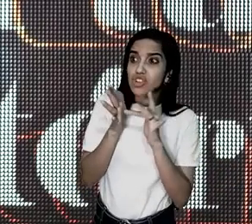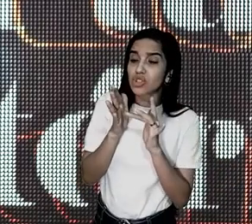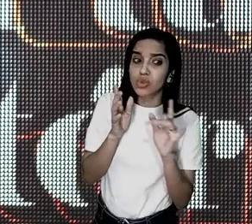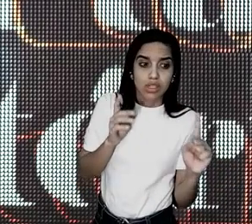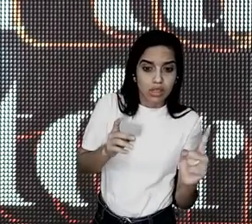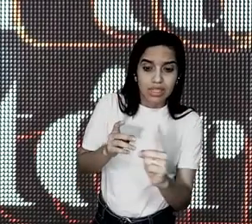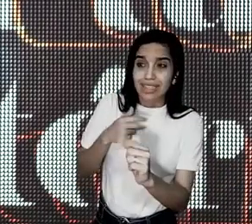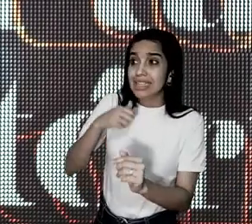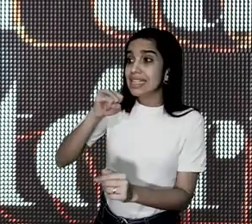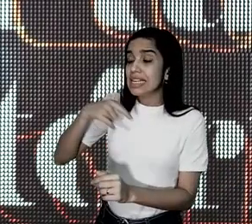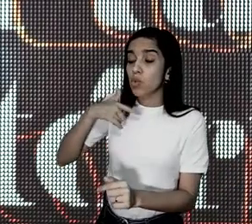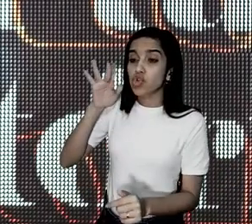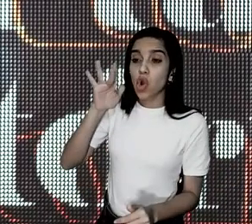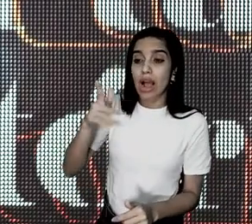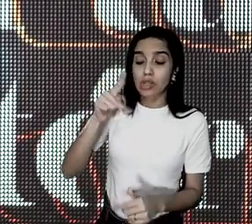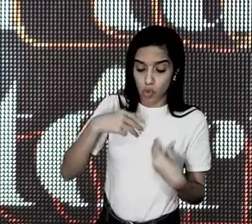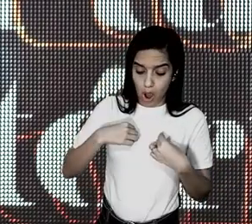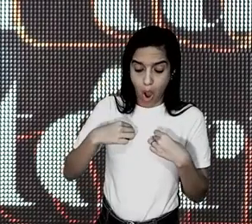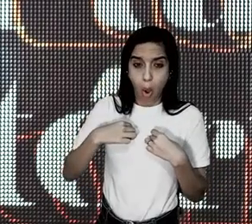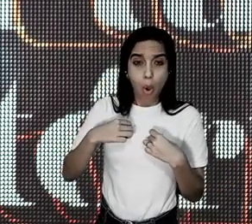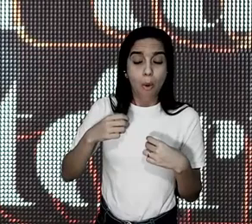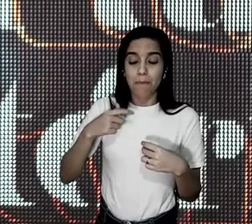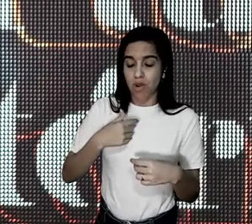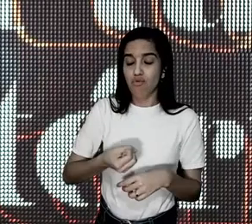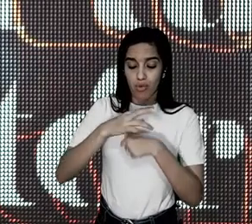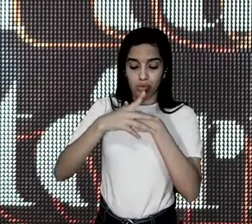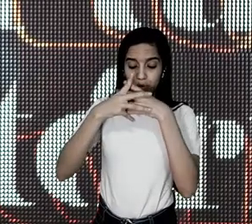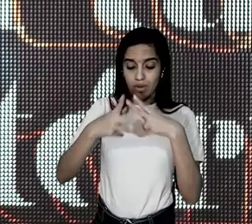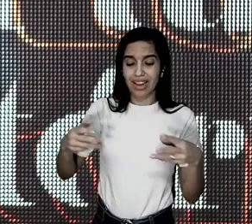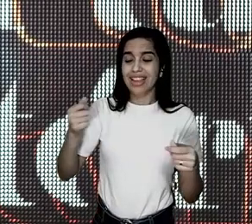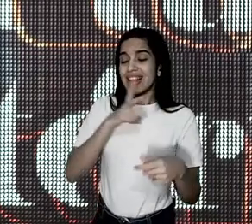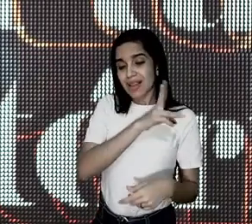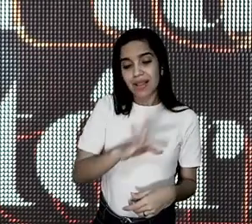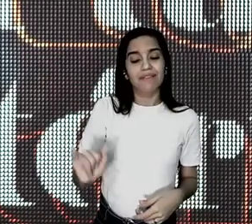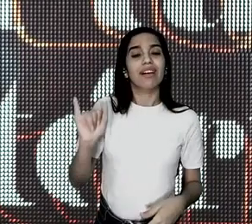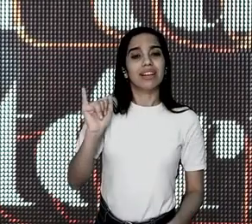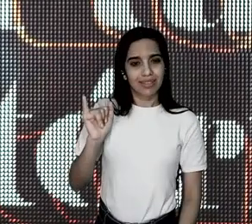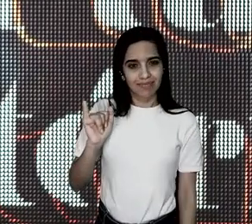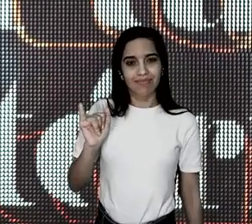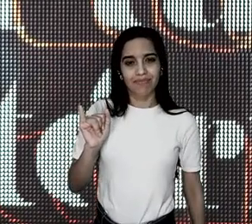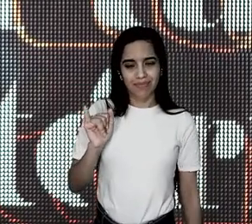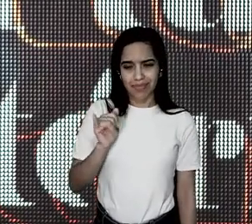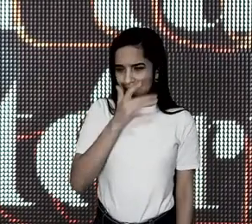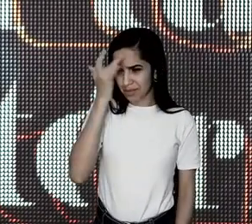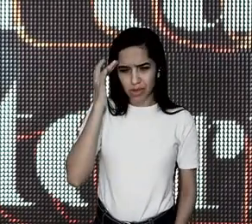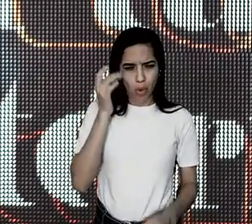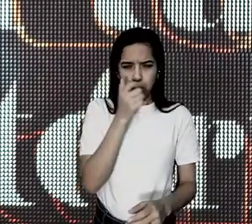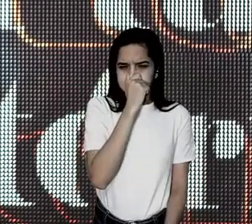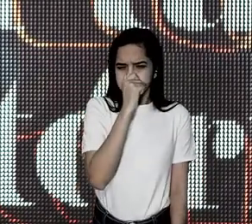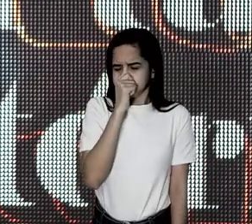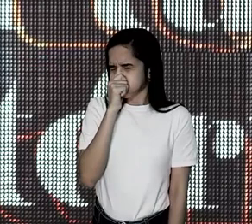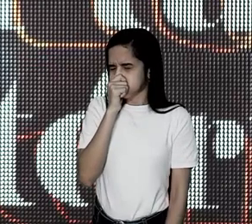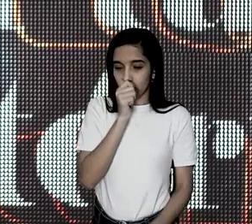tocar nas suas vestes eu serei curada, e aquela mulher pega a última força que ela tem e ela vai pelo meio daquela multidão e